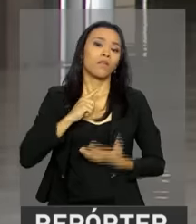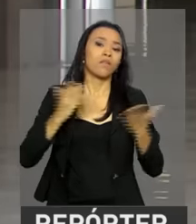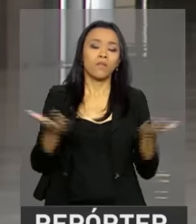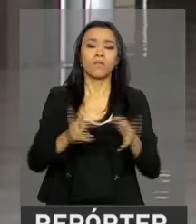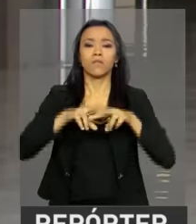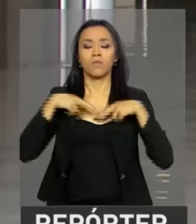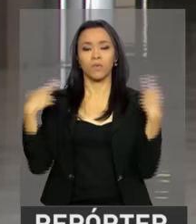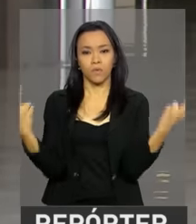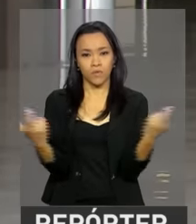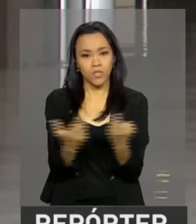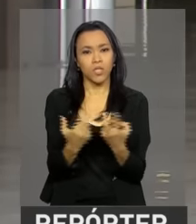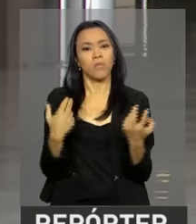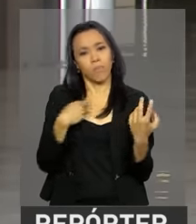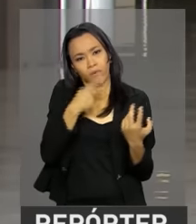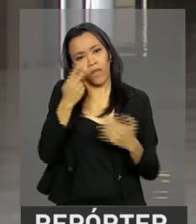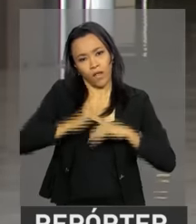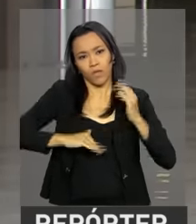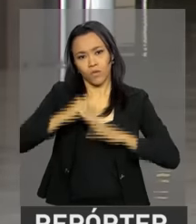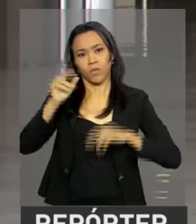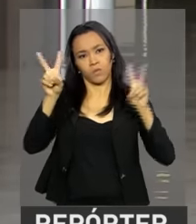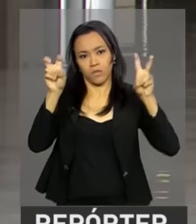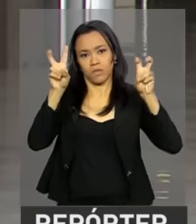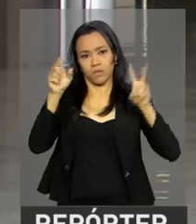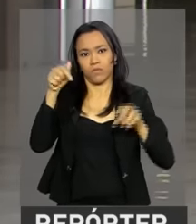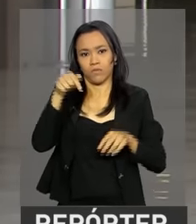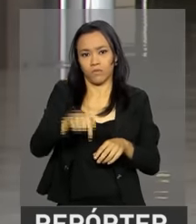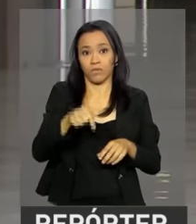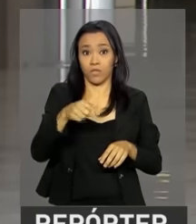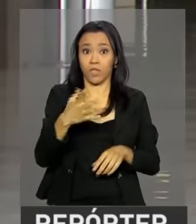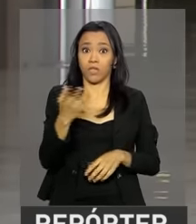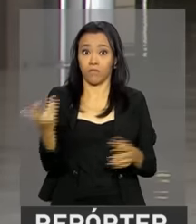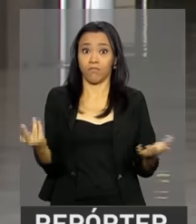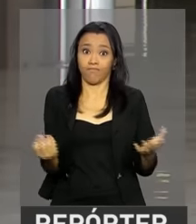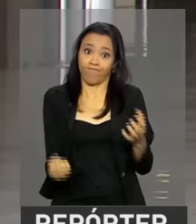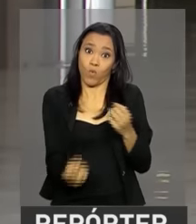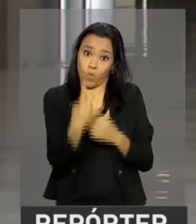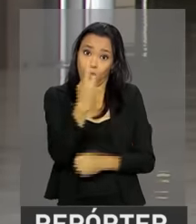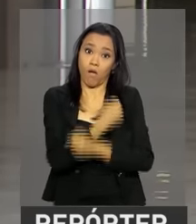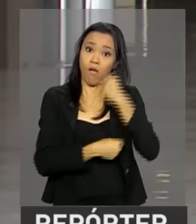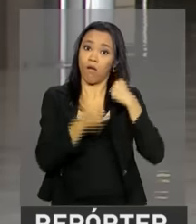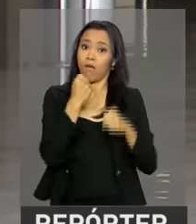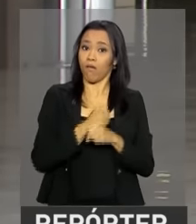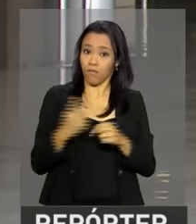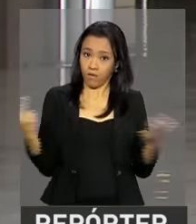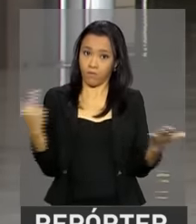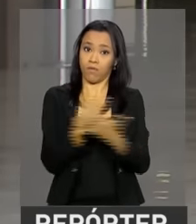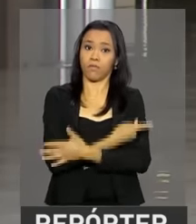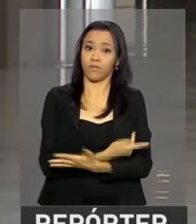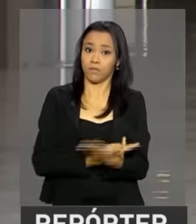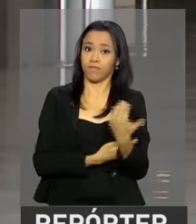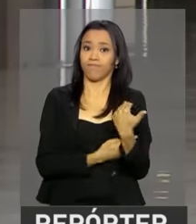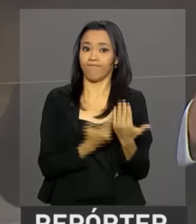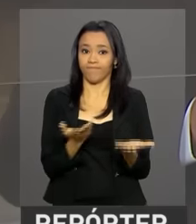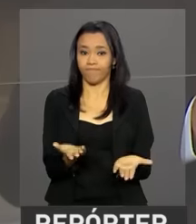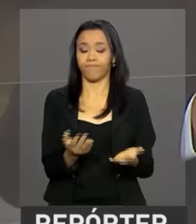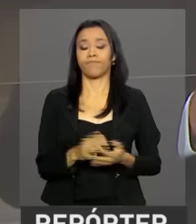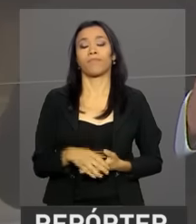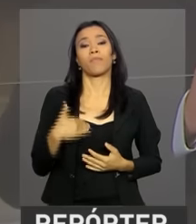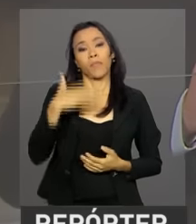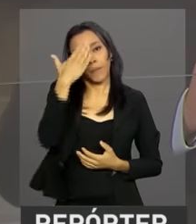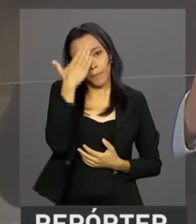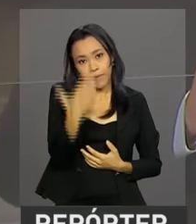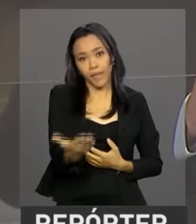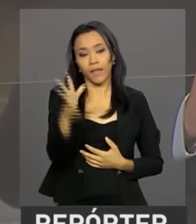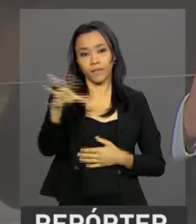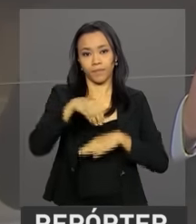tarde para tratar justamente desse tema quando completa um ano aí desse incidente viu Leandro volto com você obrigado João Pedro